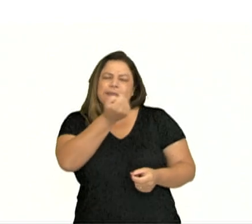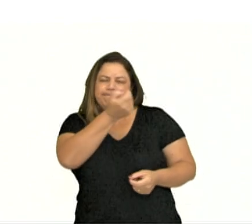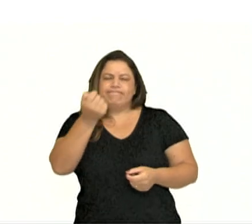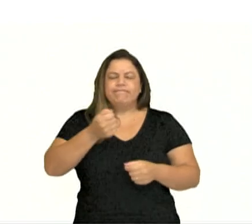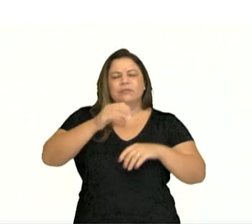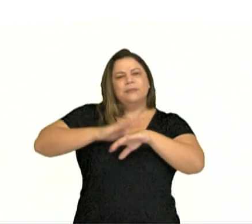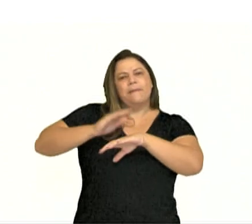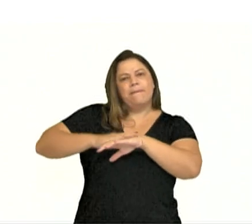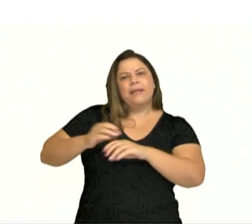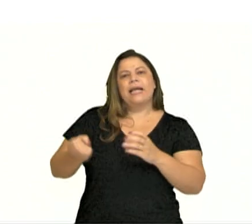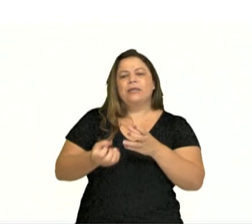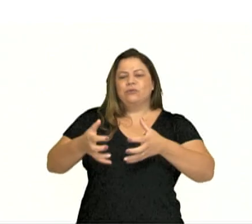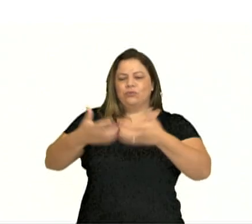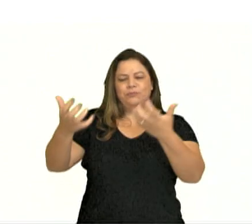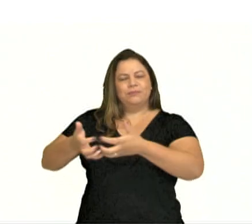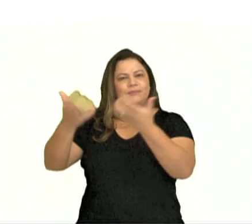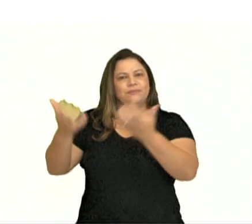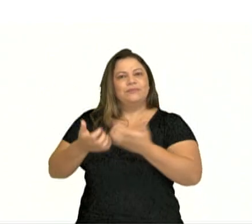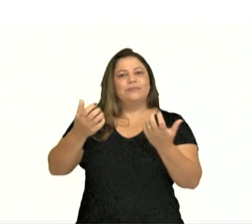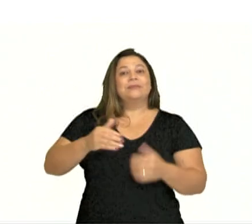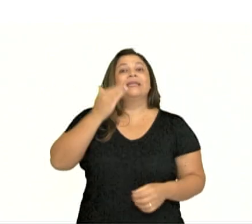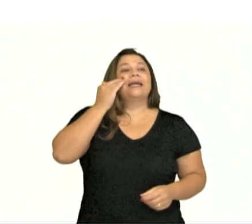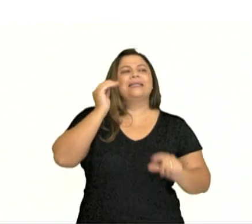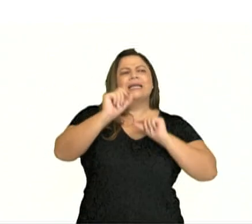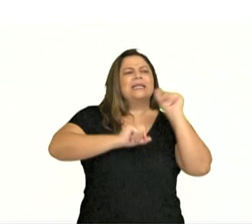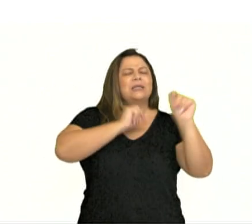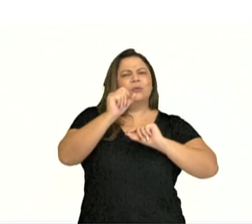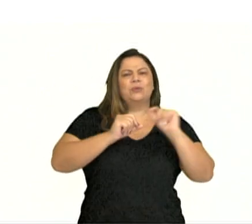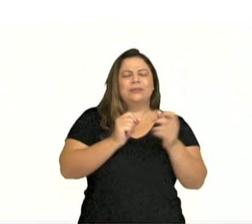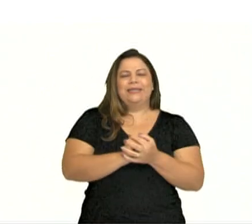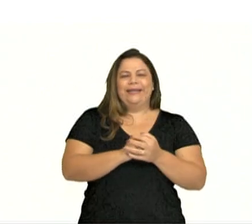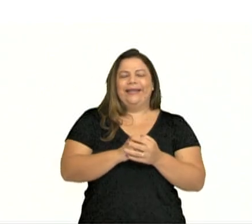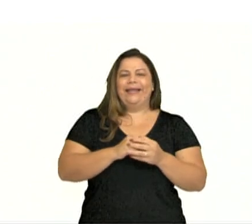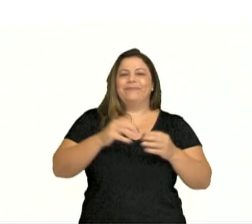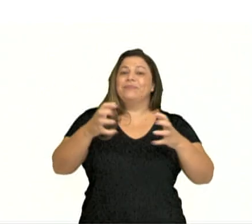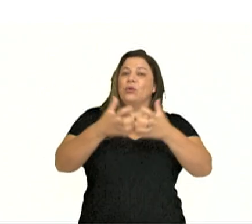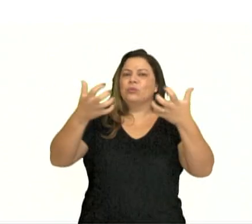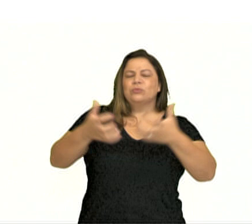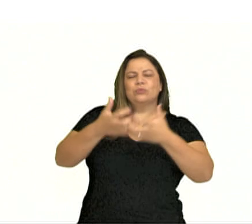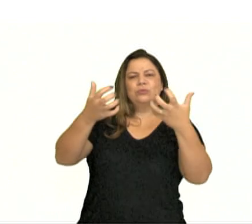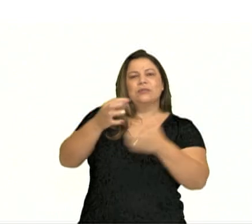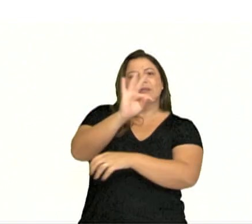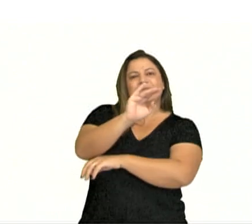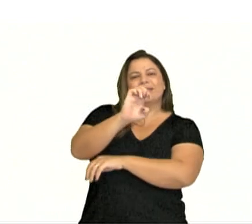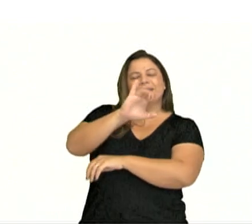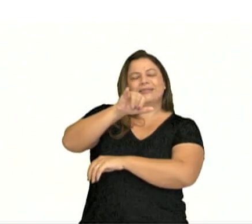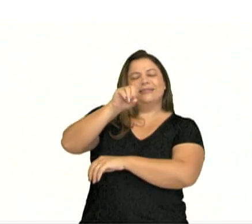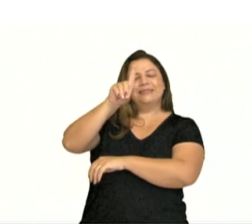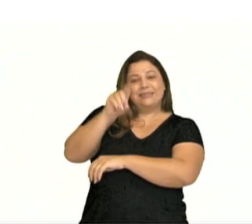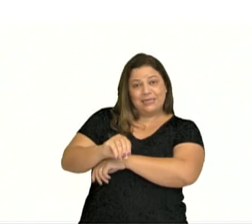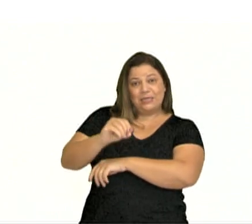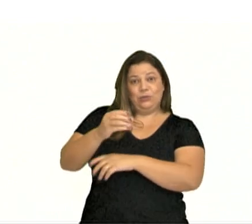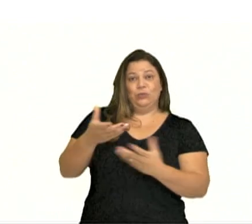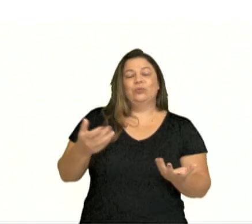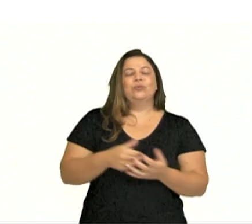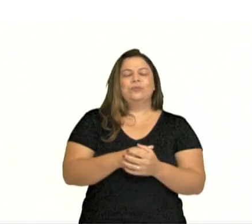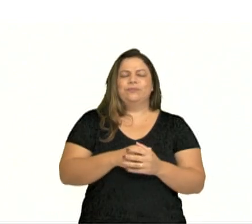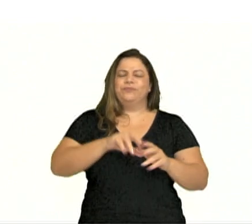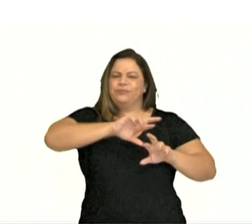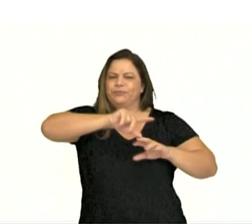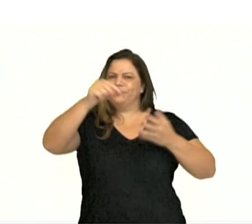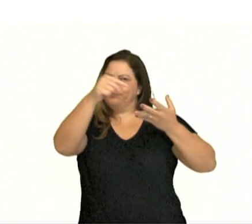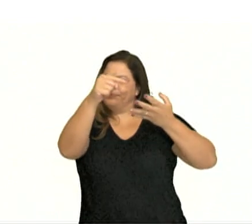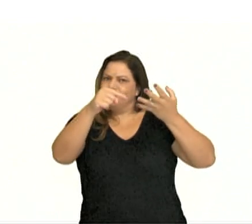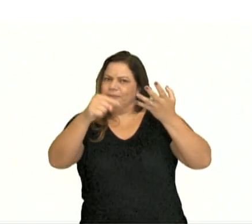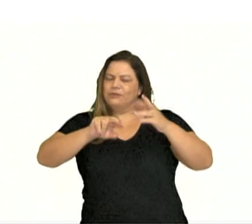plantas e entender quais são os tecidos vegetais e as suas funções. Então a gente está avançando um pouquinho mais. Quando